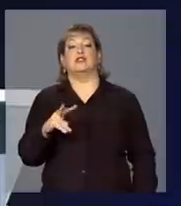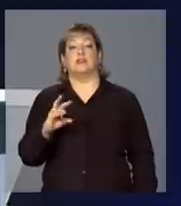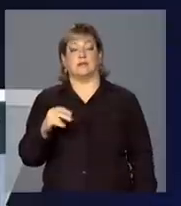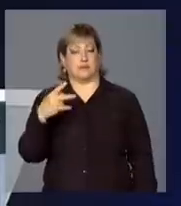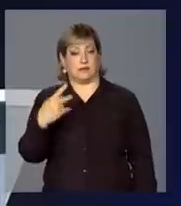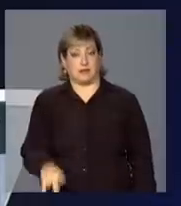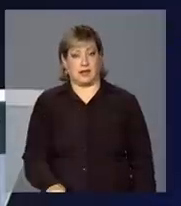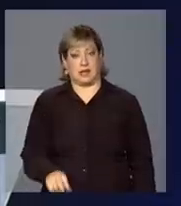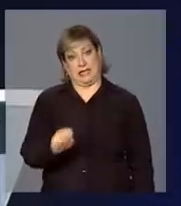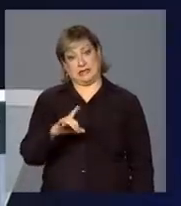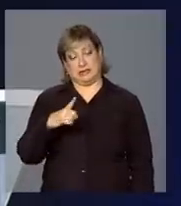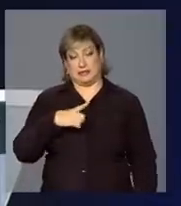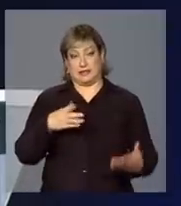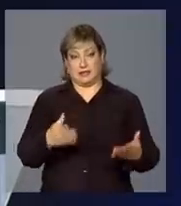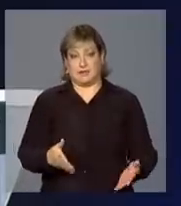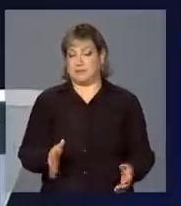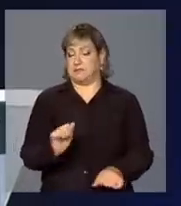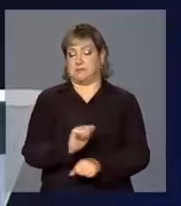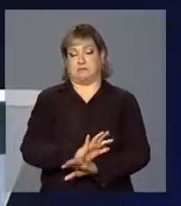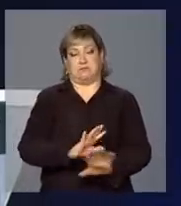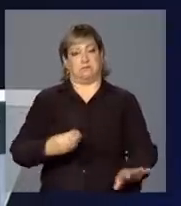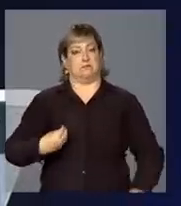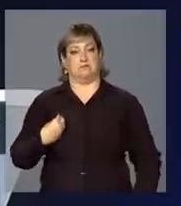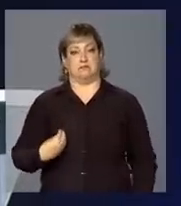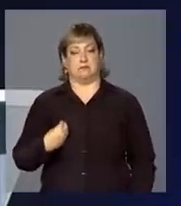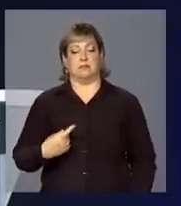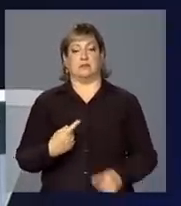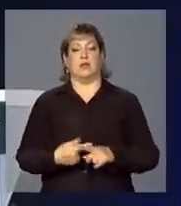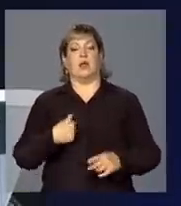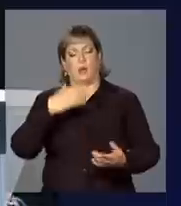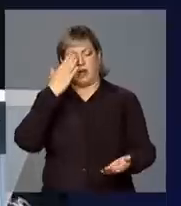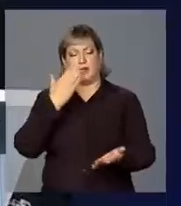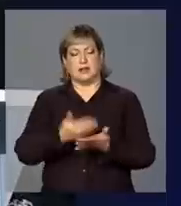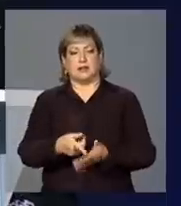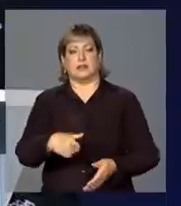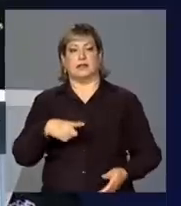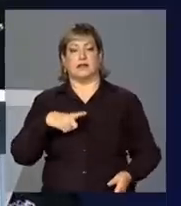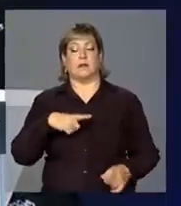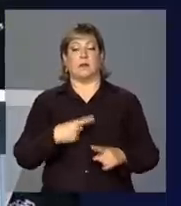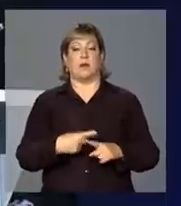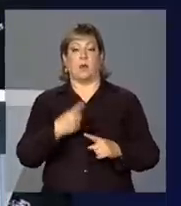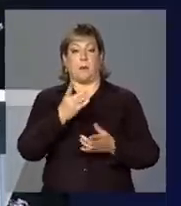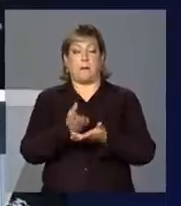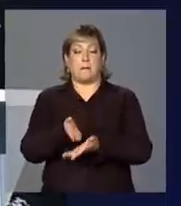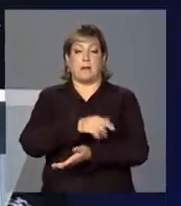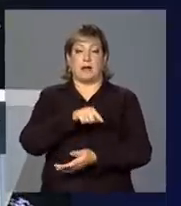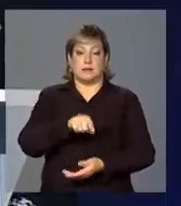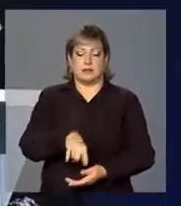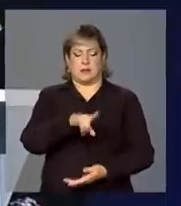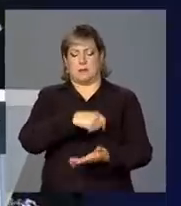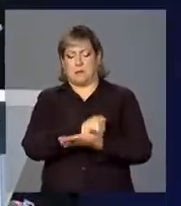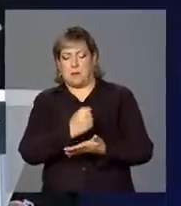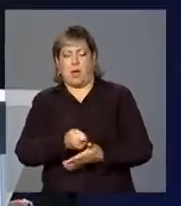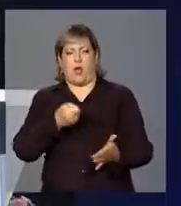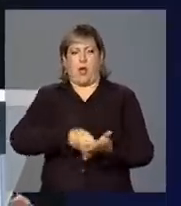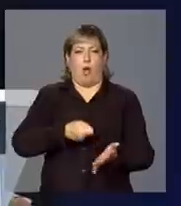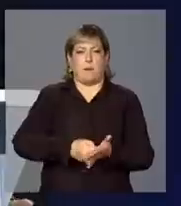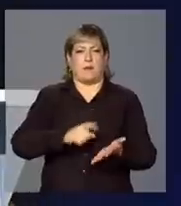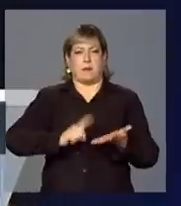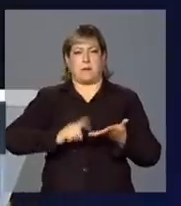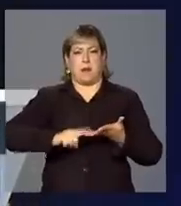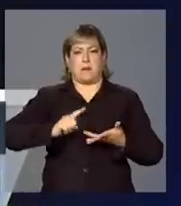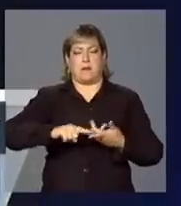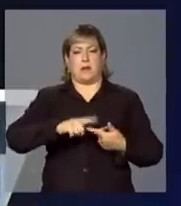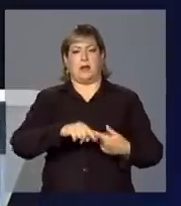teve, deixou de existir. E acredito que teve, porque uma parte da burocracia e das exigências